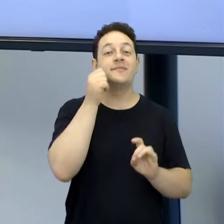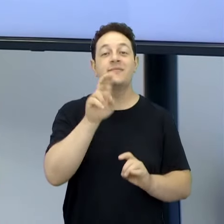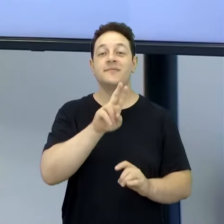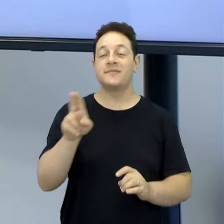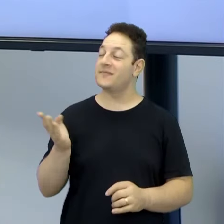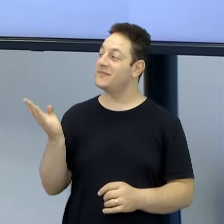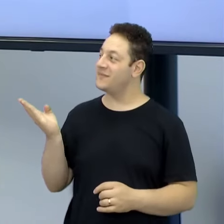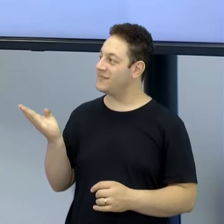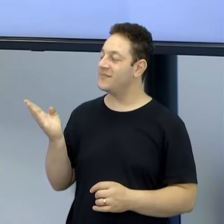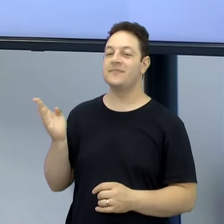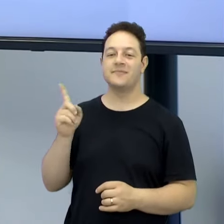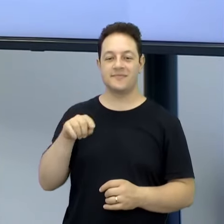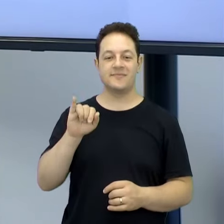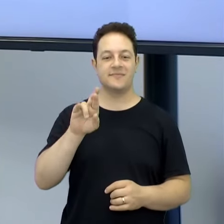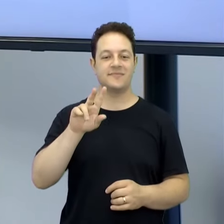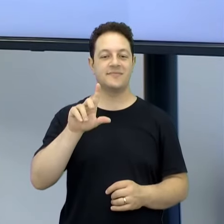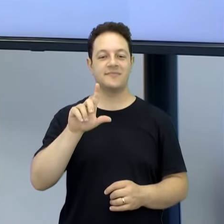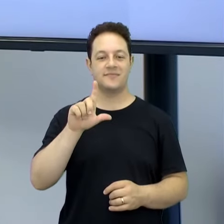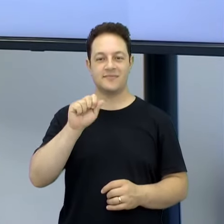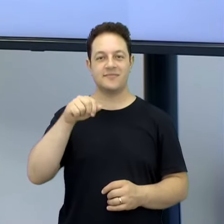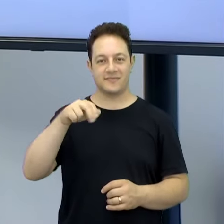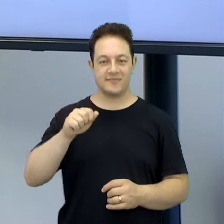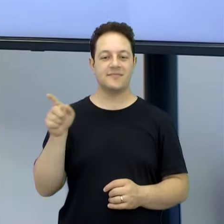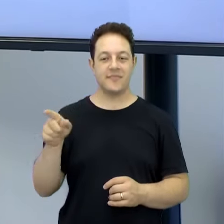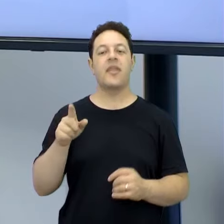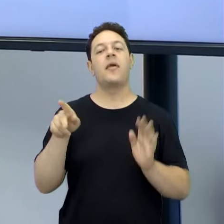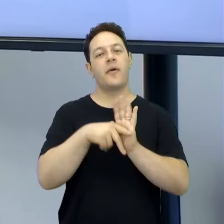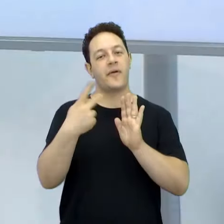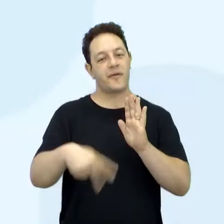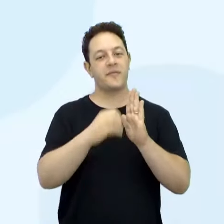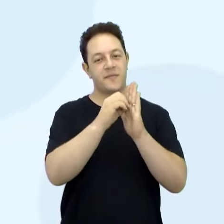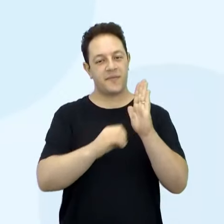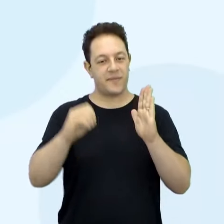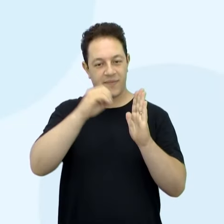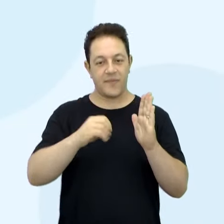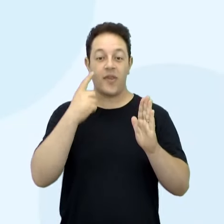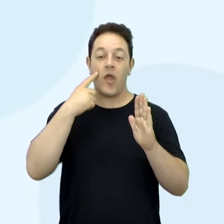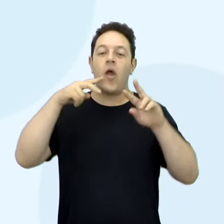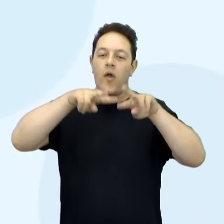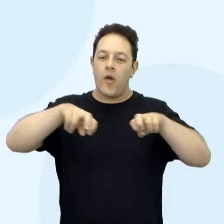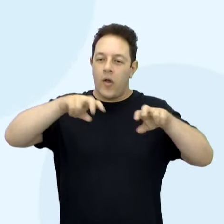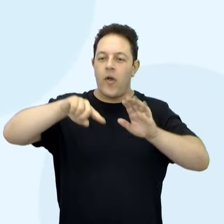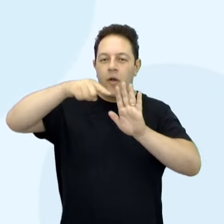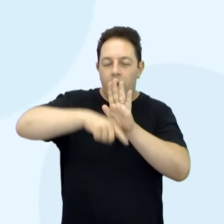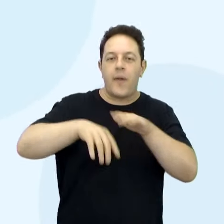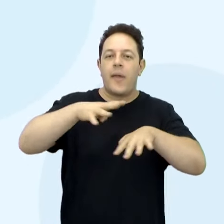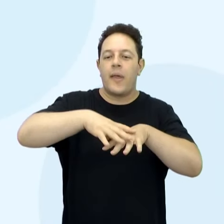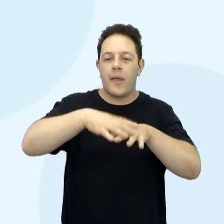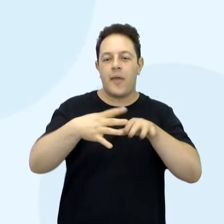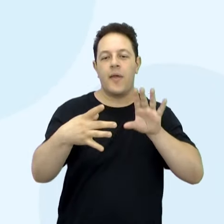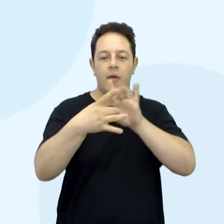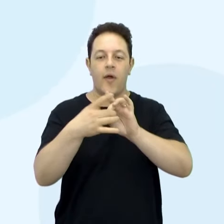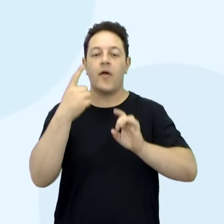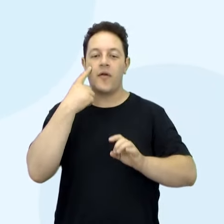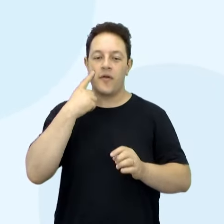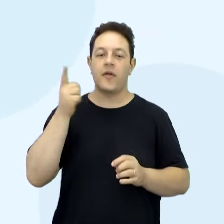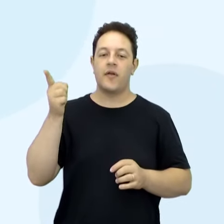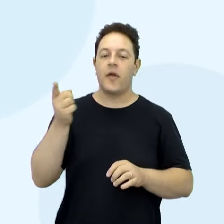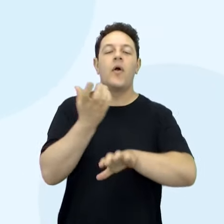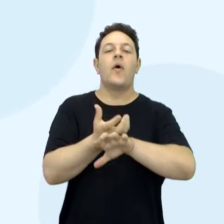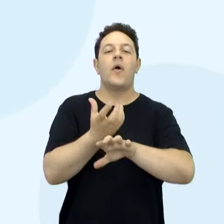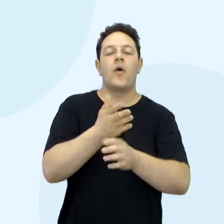Ilana, professora daqui do Centro de Mídias. Vamos lá, o aprofundamento é Matemática Conectada, a Unidade Curricular